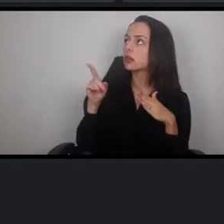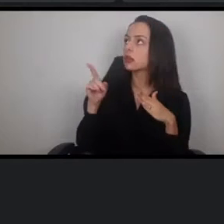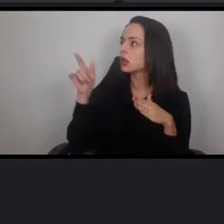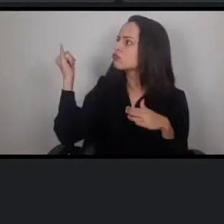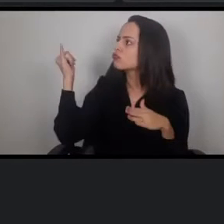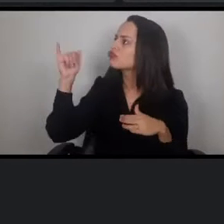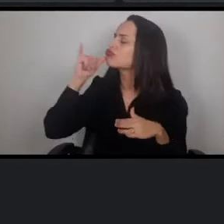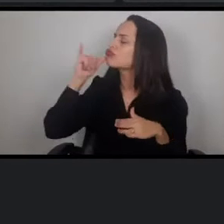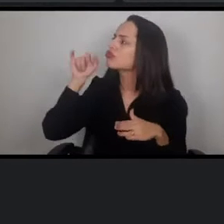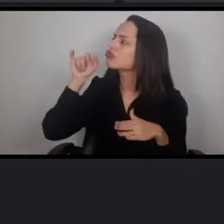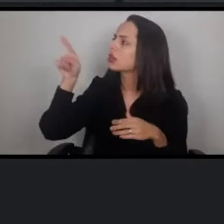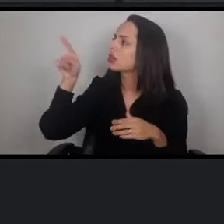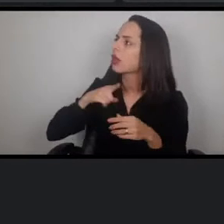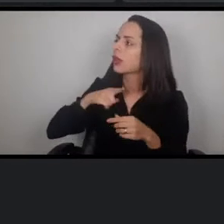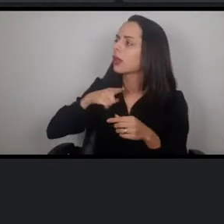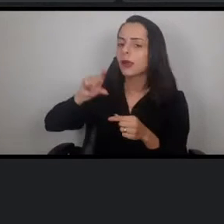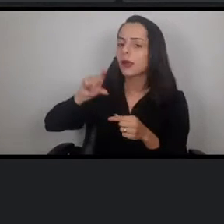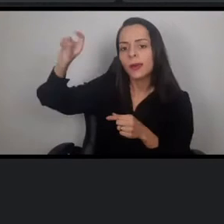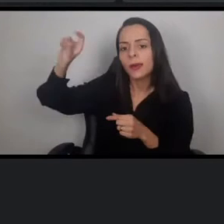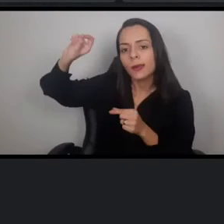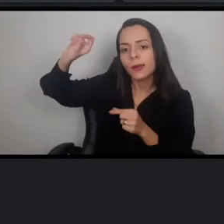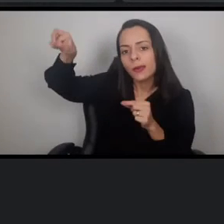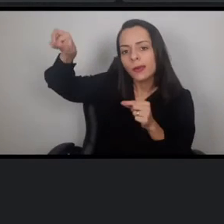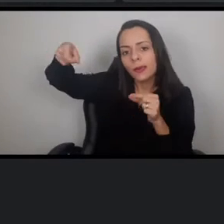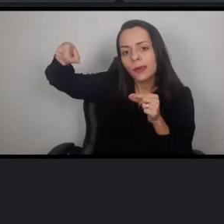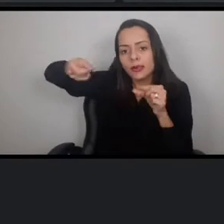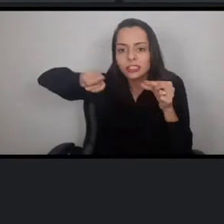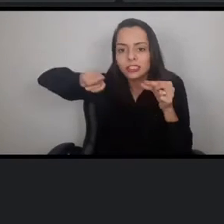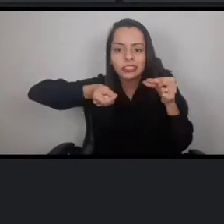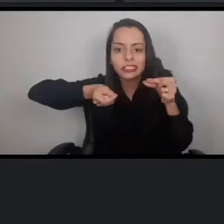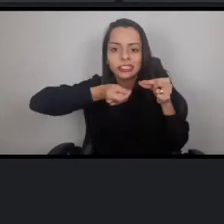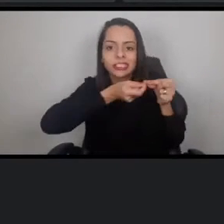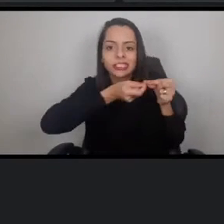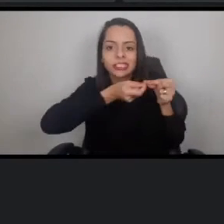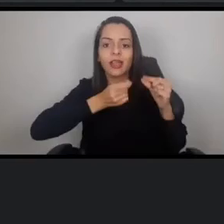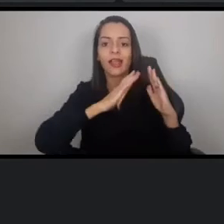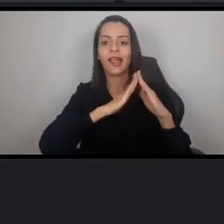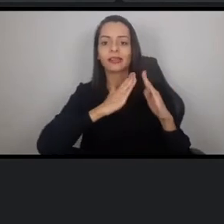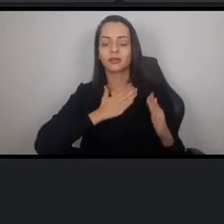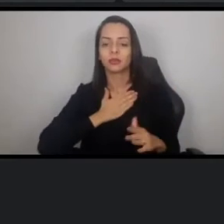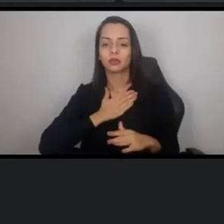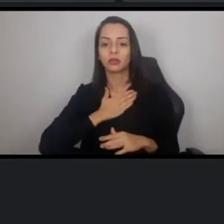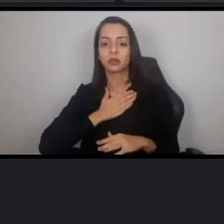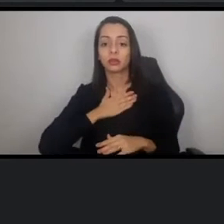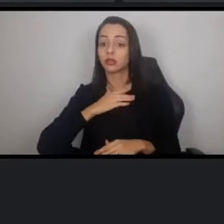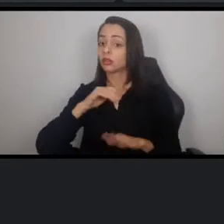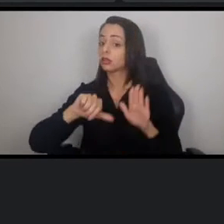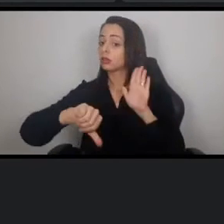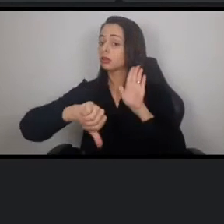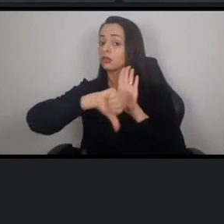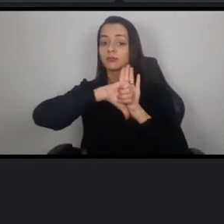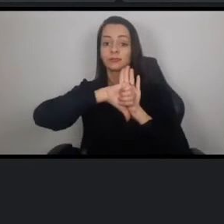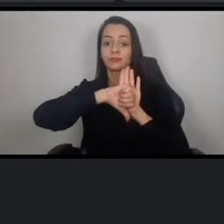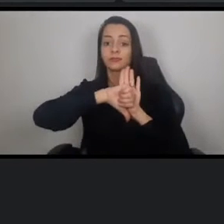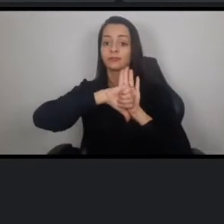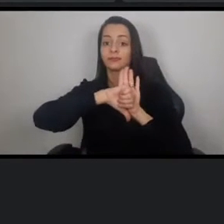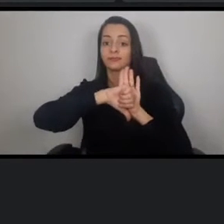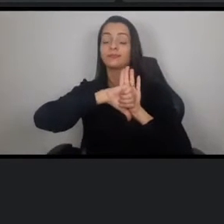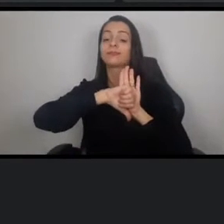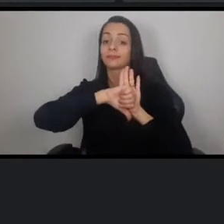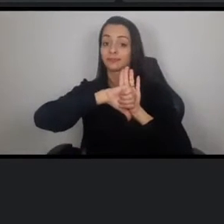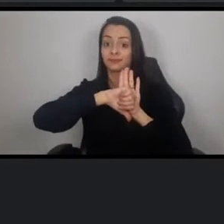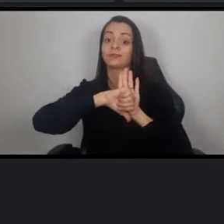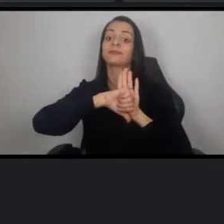fazer ligação clandestina. Segundo, quando se faz uma ligação clandestina, a pessoa está correndo um